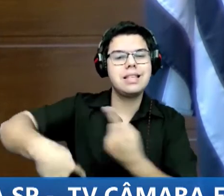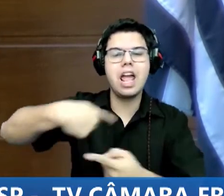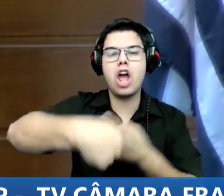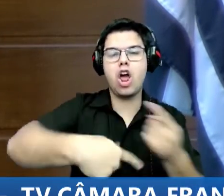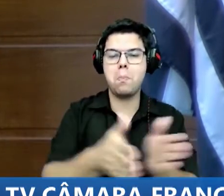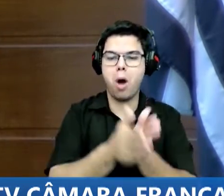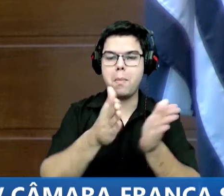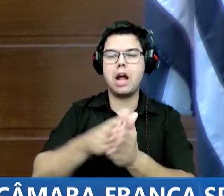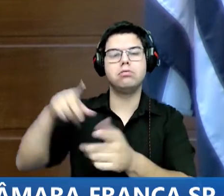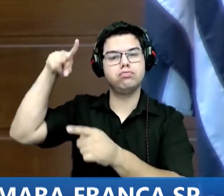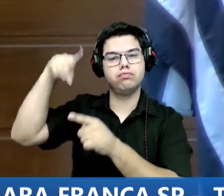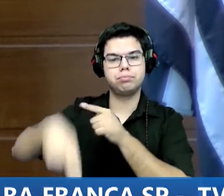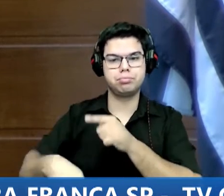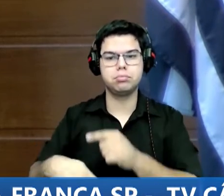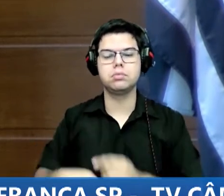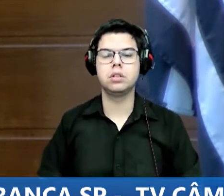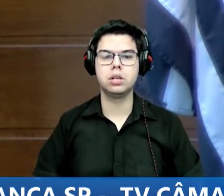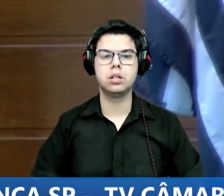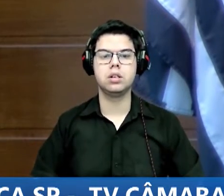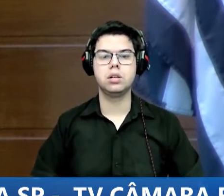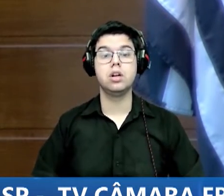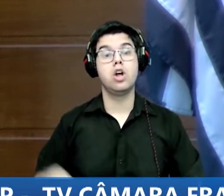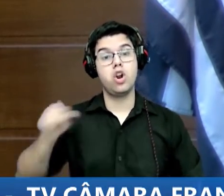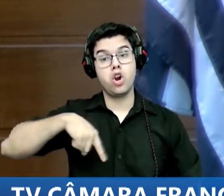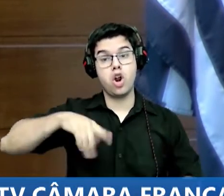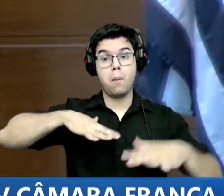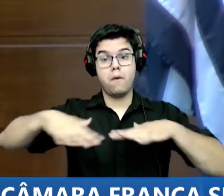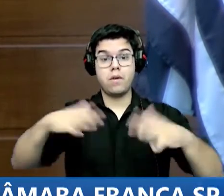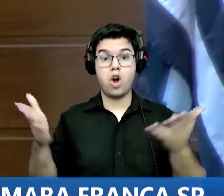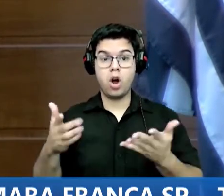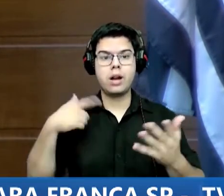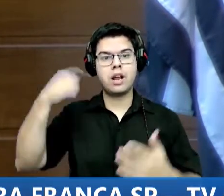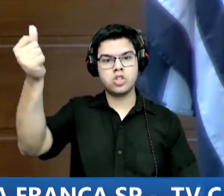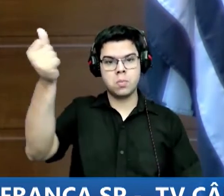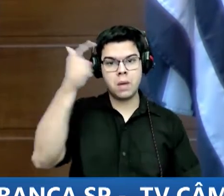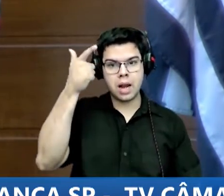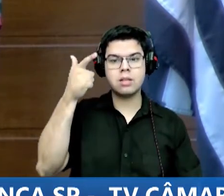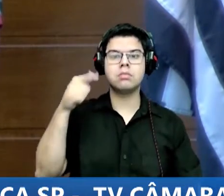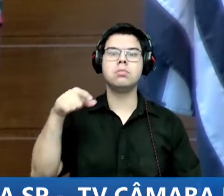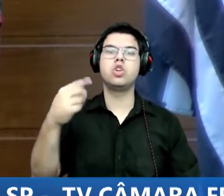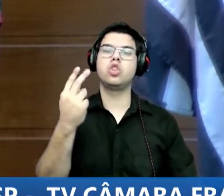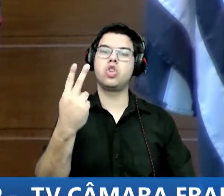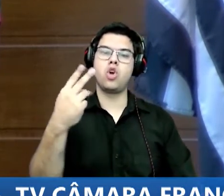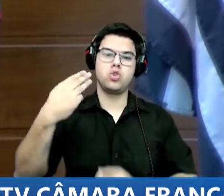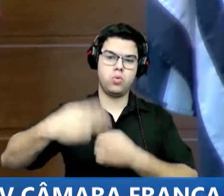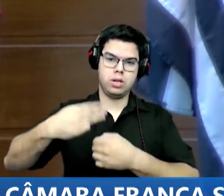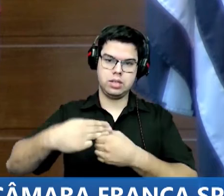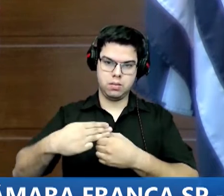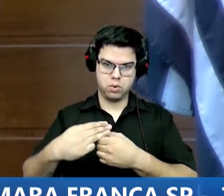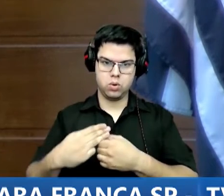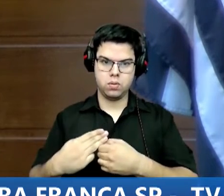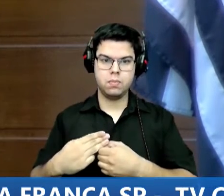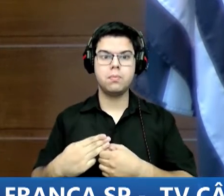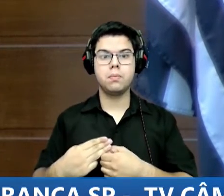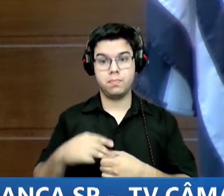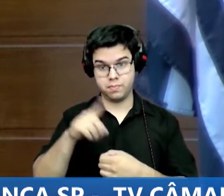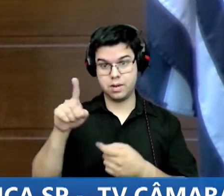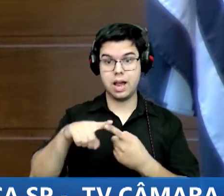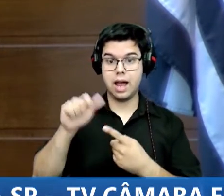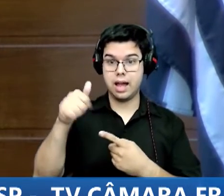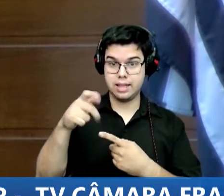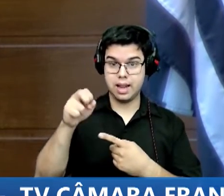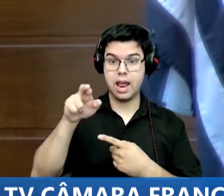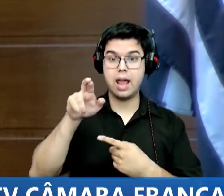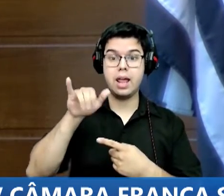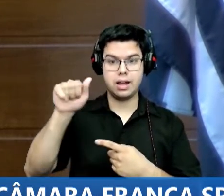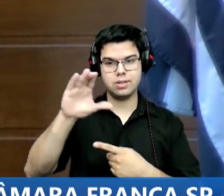E esse nosso movimento hoje é inspiração para 2 municípios próximos. E a Andréia do CIE que tem feito esse contato. Patrocínio Paulista